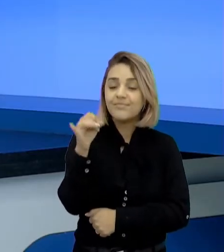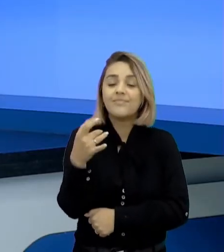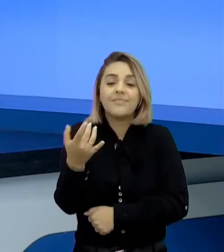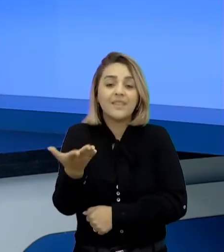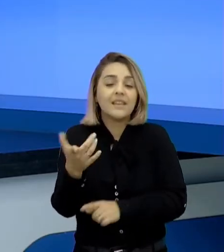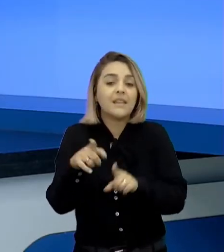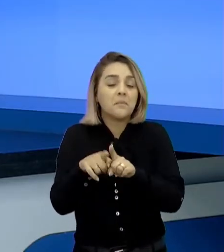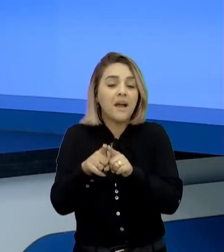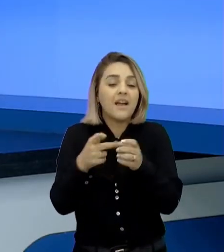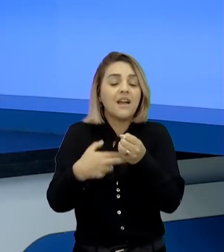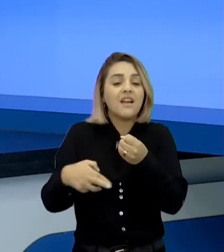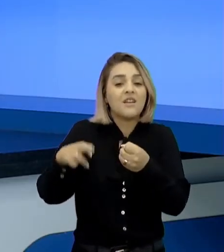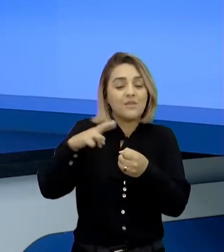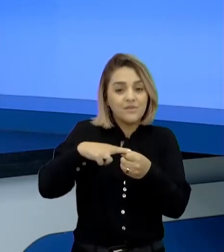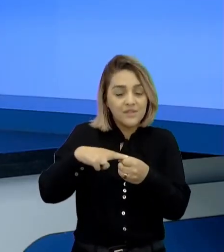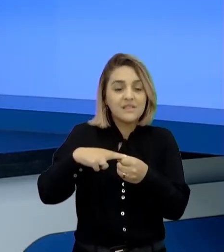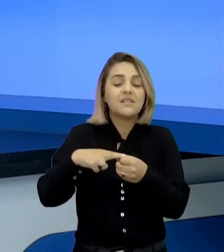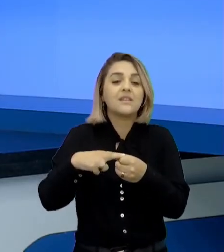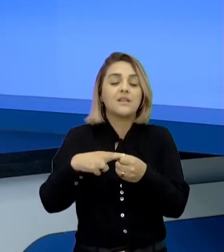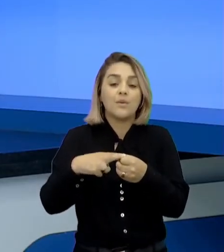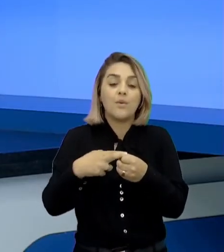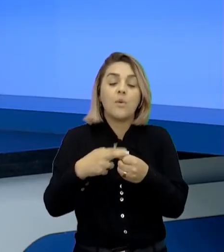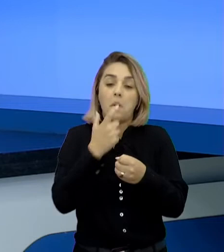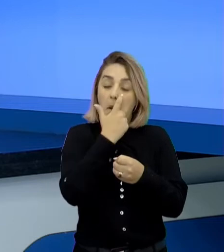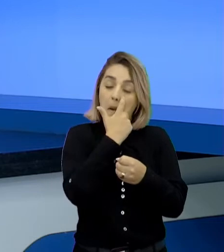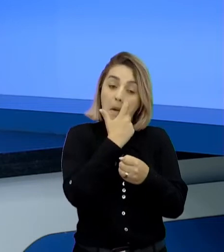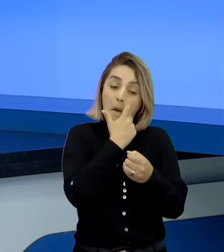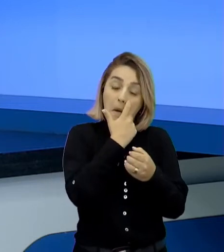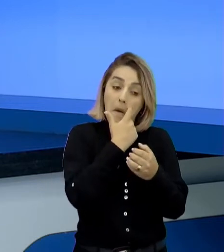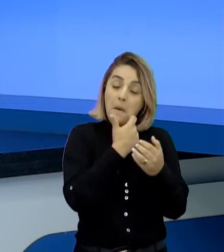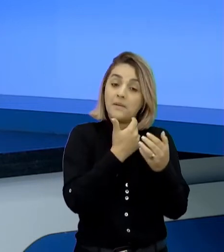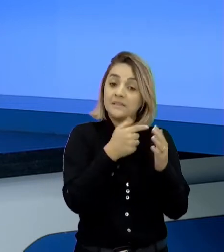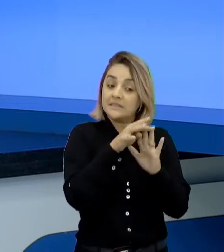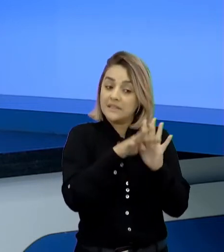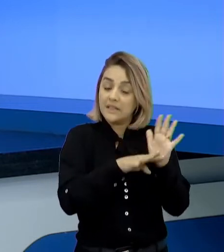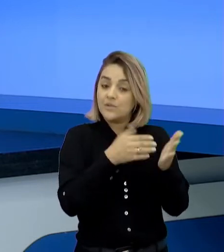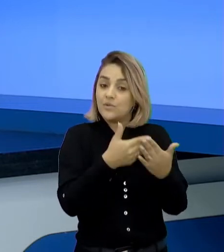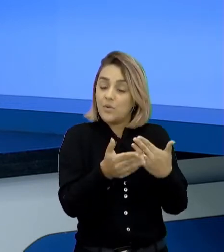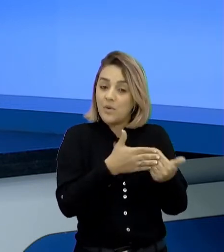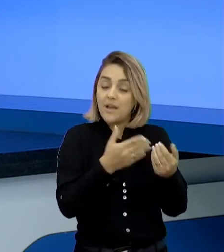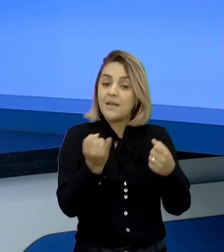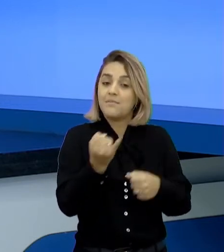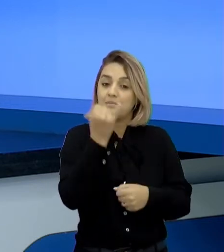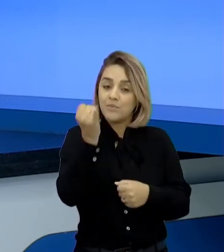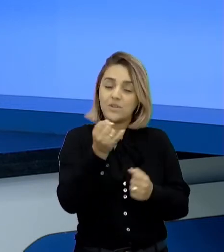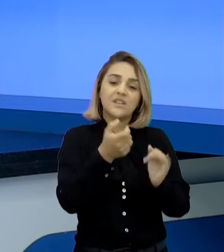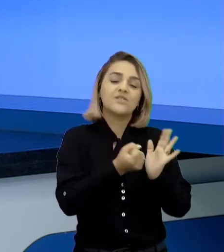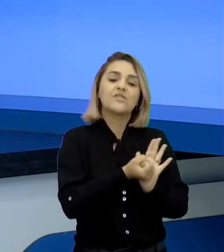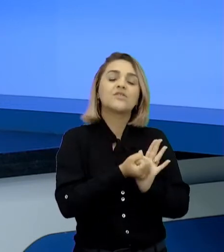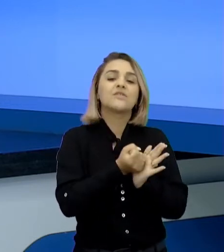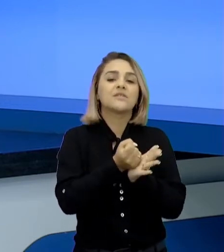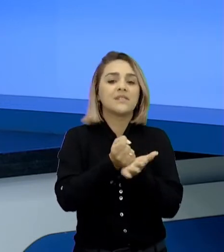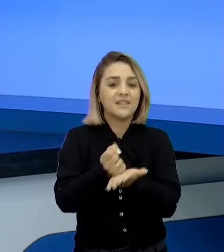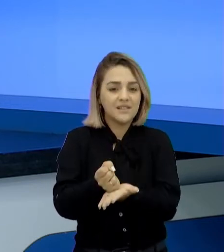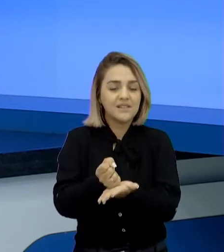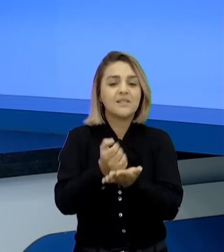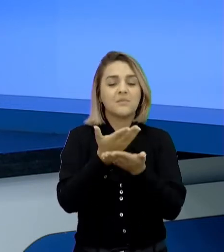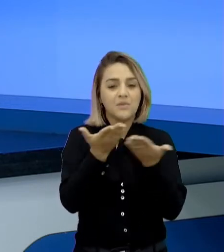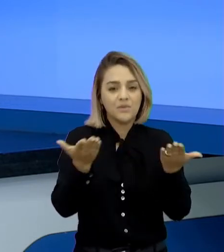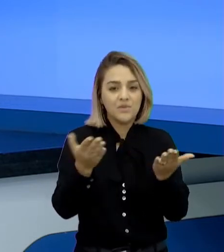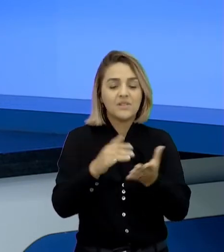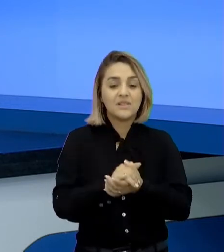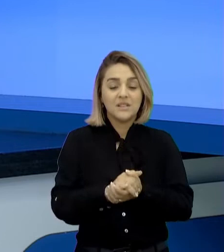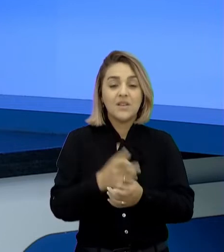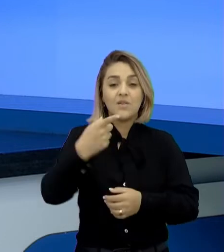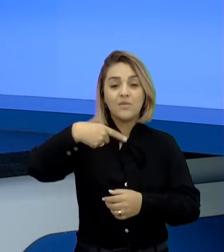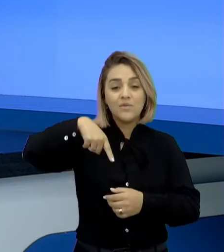a revisão de qualquer texto, né, é importante trazer sempre para eles isso, né, esse reforço, né? Vocês estão trabalhando